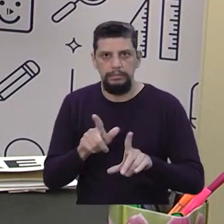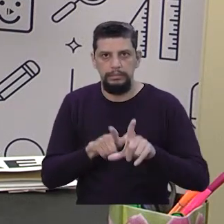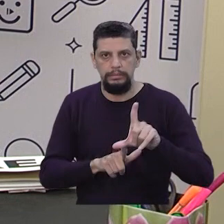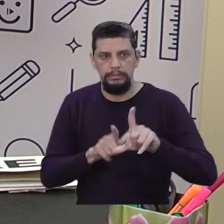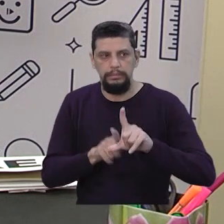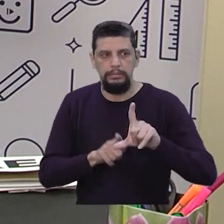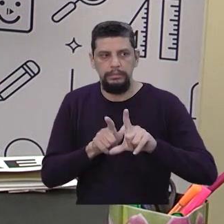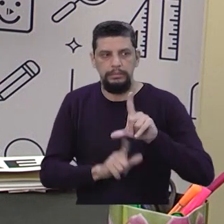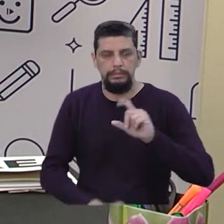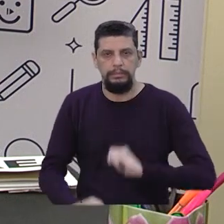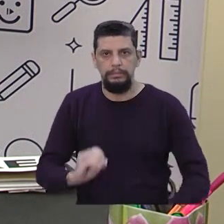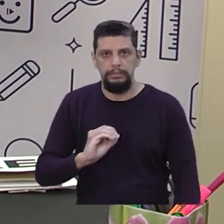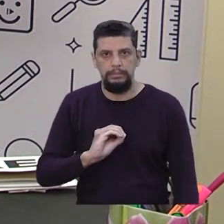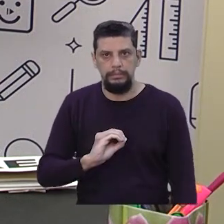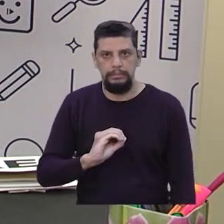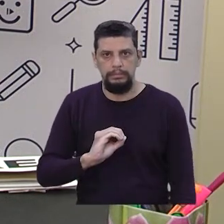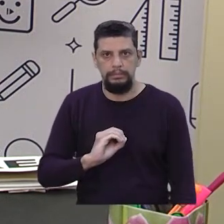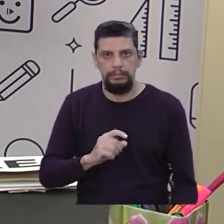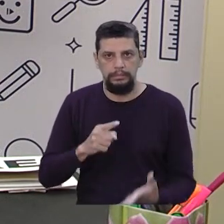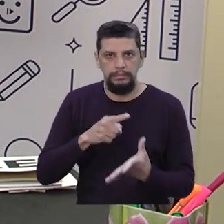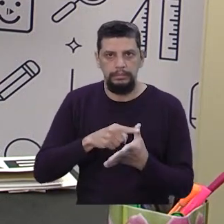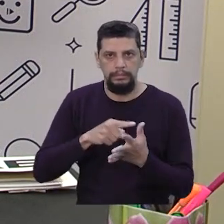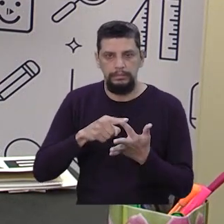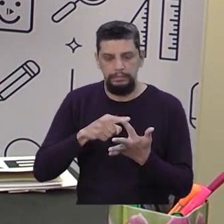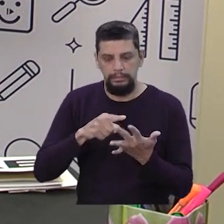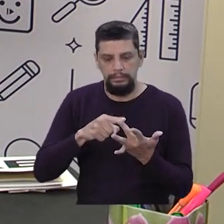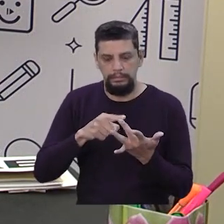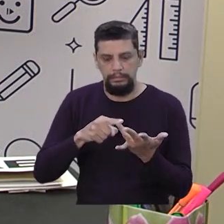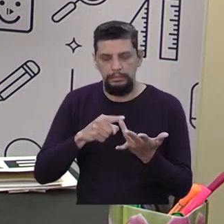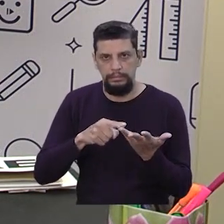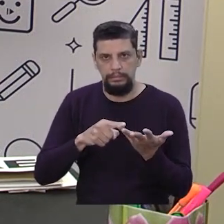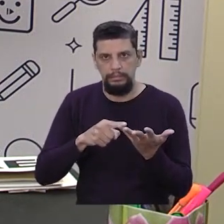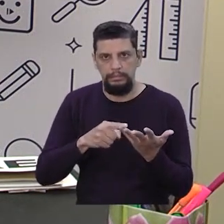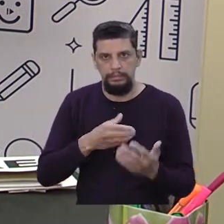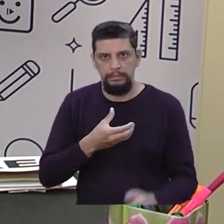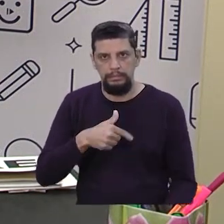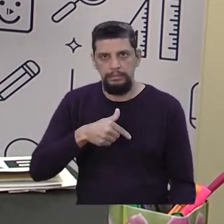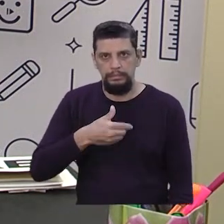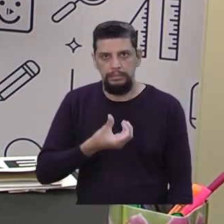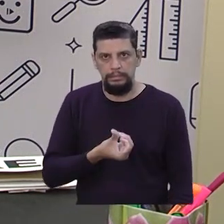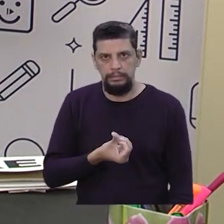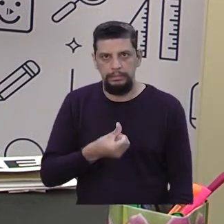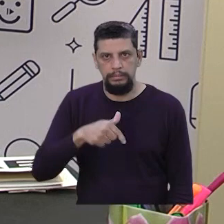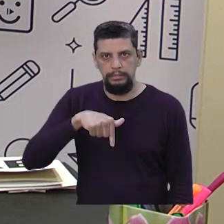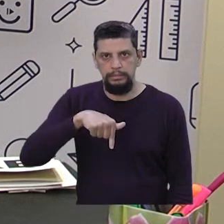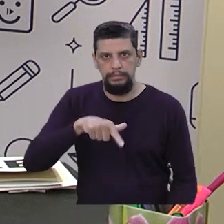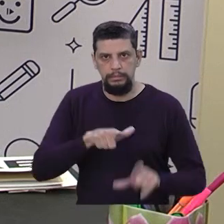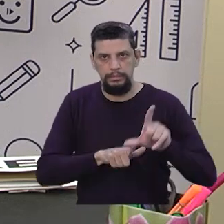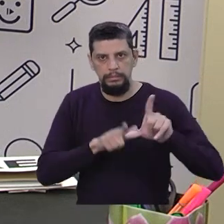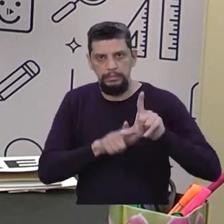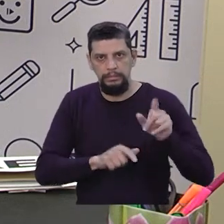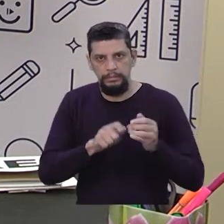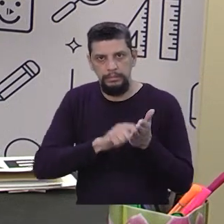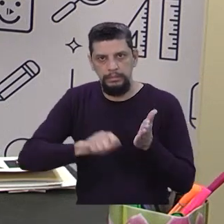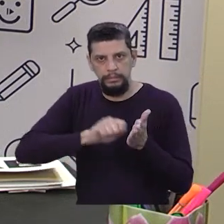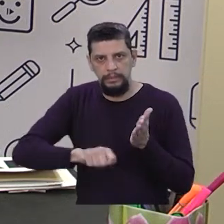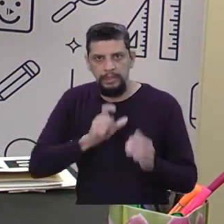Armário. Olha a palavra. Uma, duas, três, quatro, cinco, seis, sete letras para